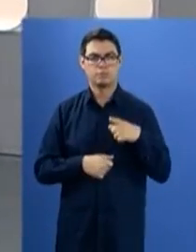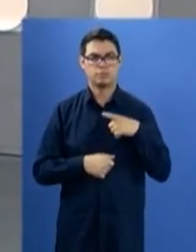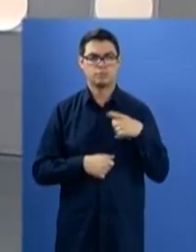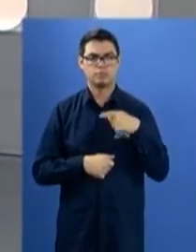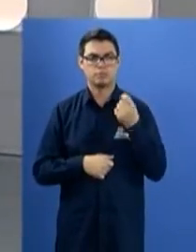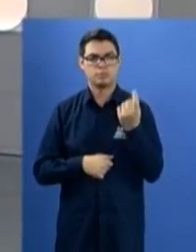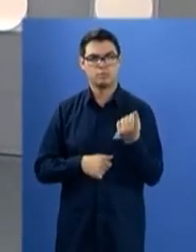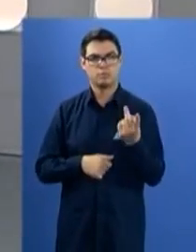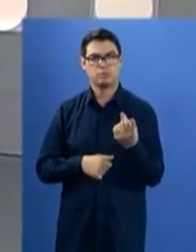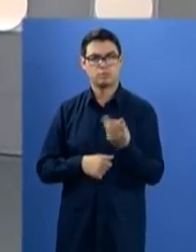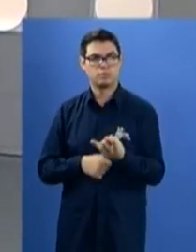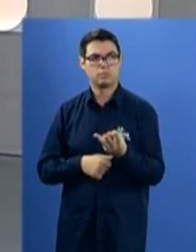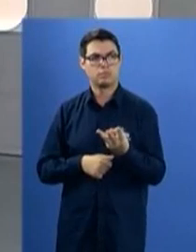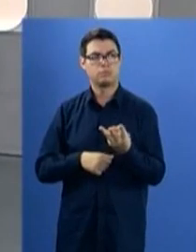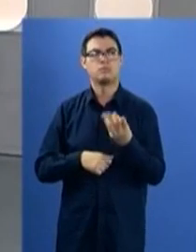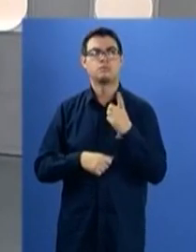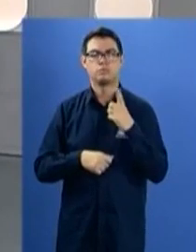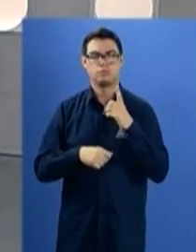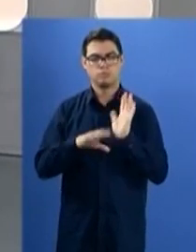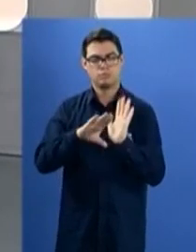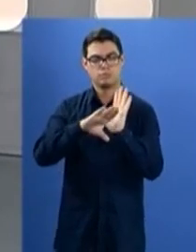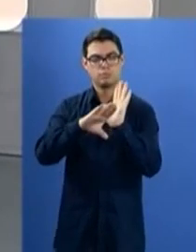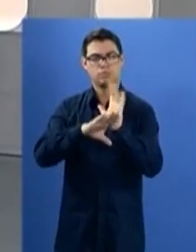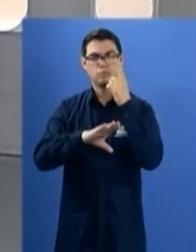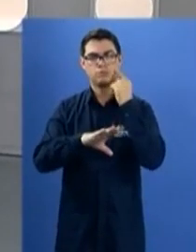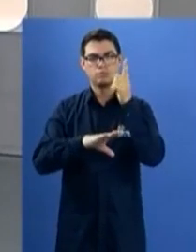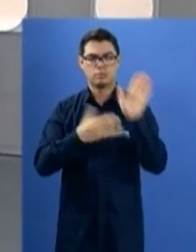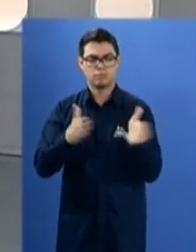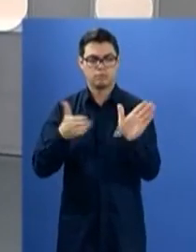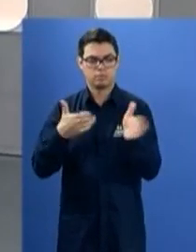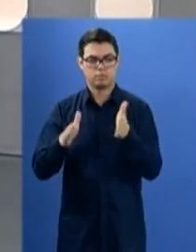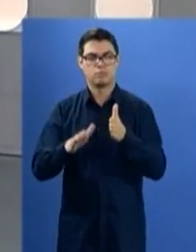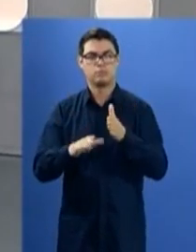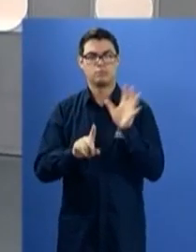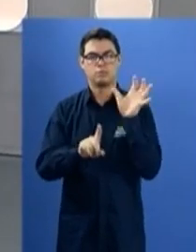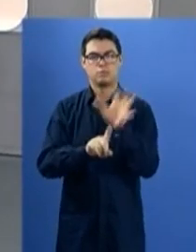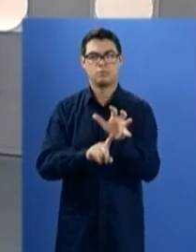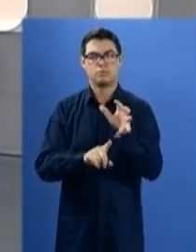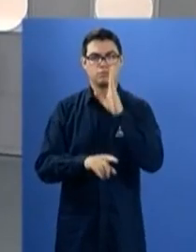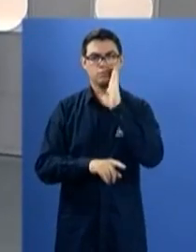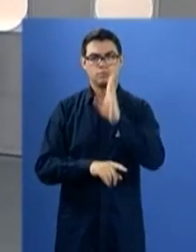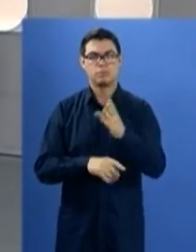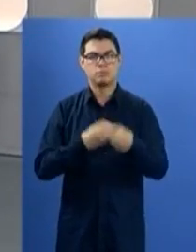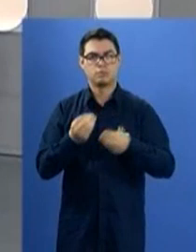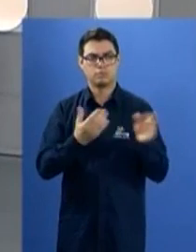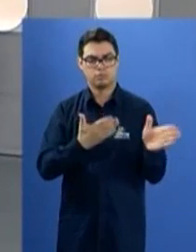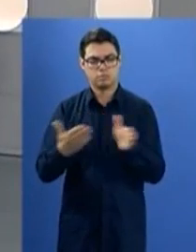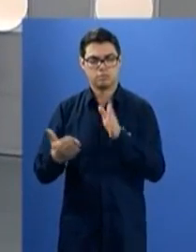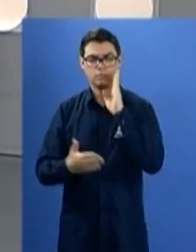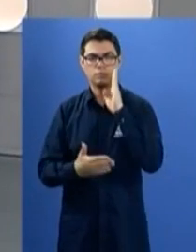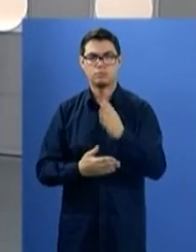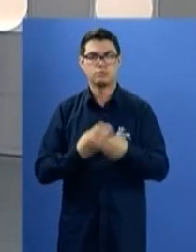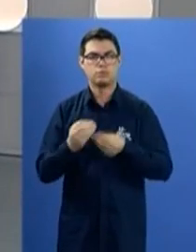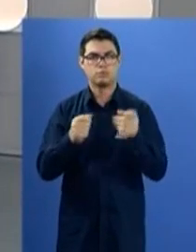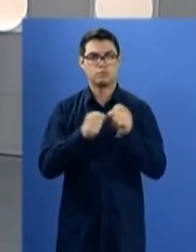3 setores têm um impacto direto na produção, Por isso, para que a produção possa trabalhar de